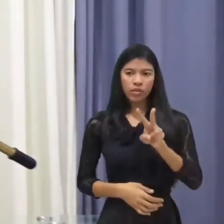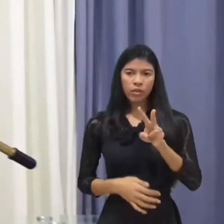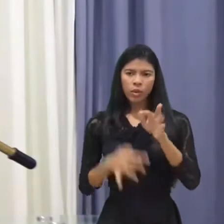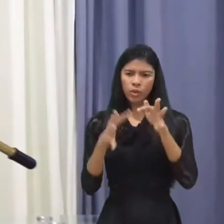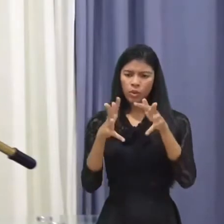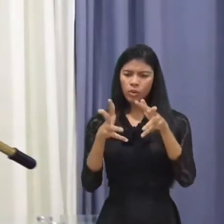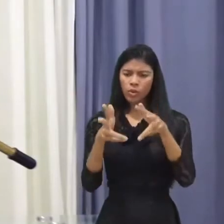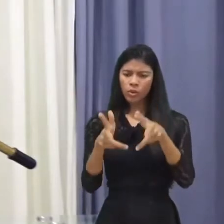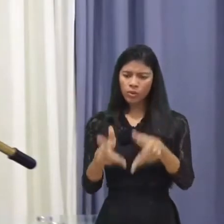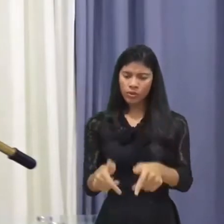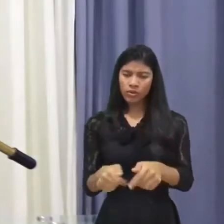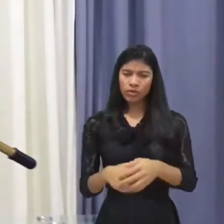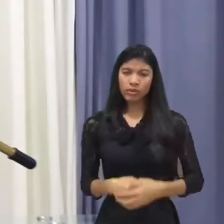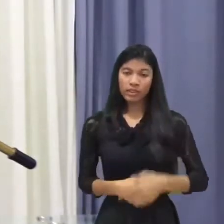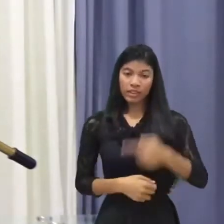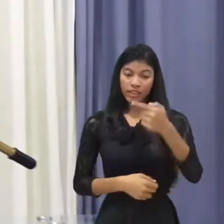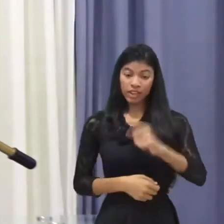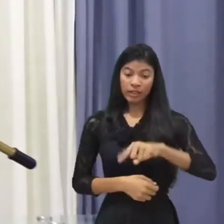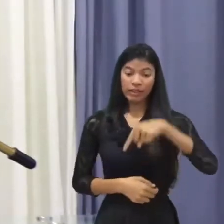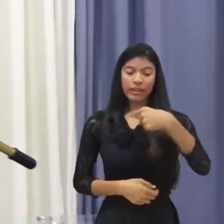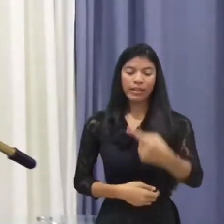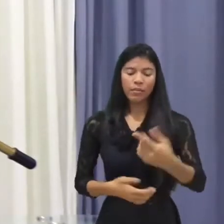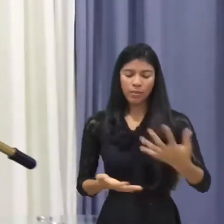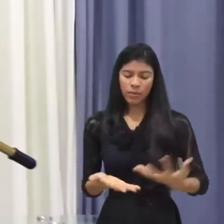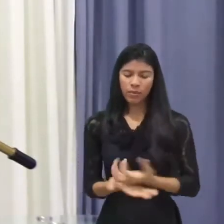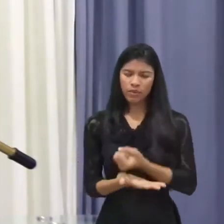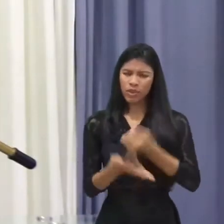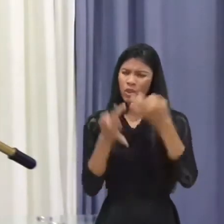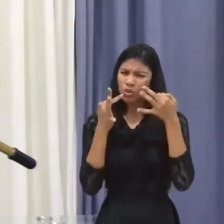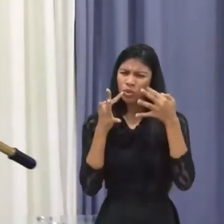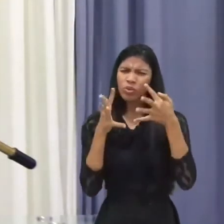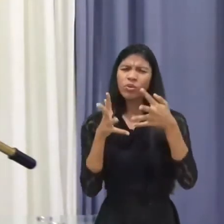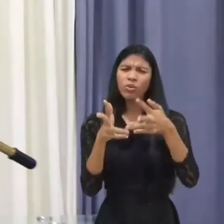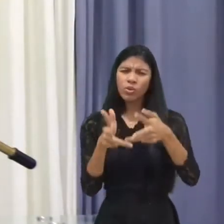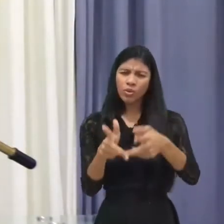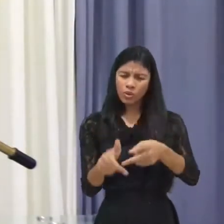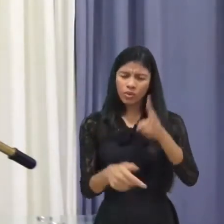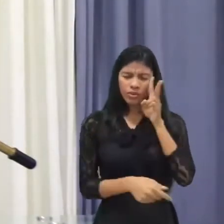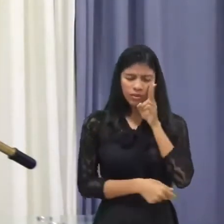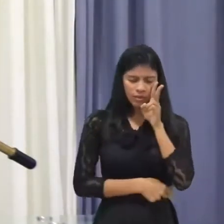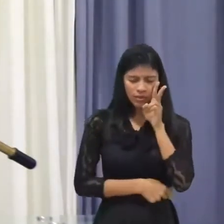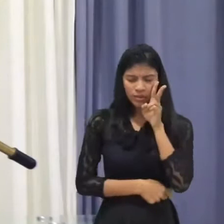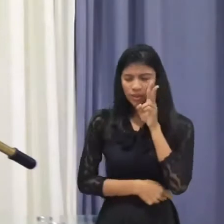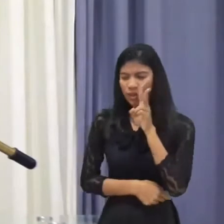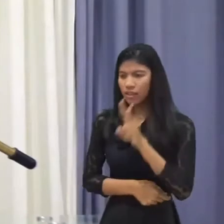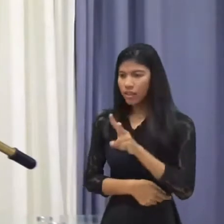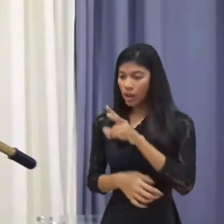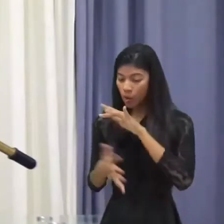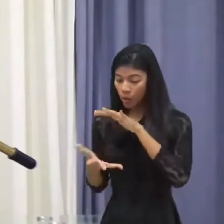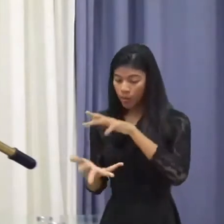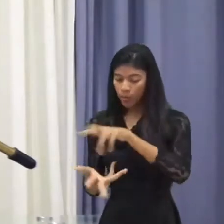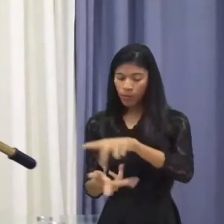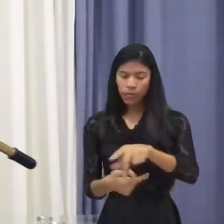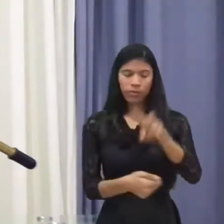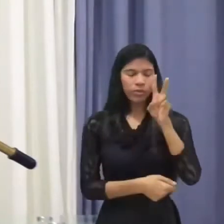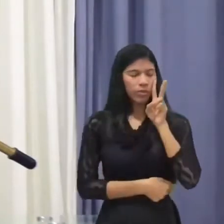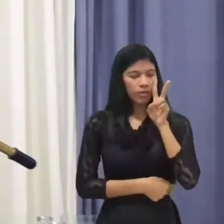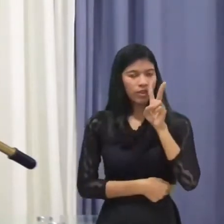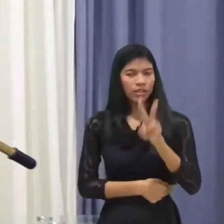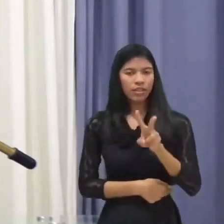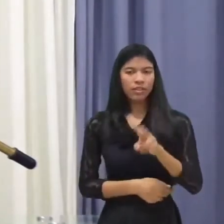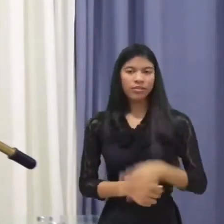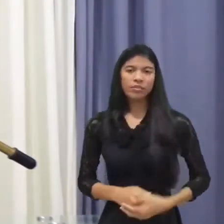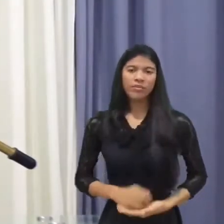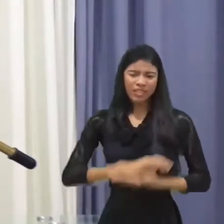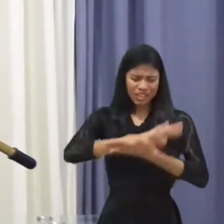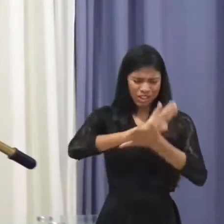do arrebatamento, e todo olho o verá, visível a todo mundo, para a destruição